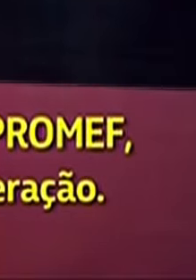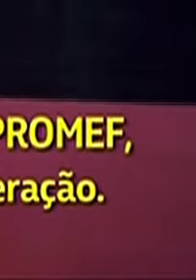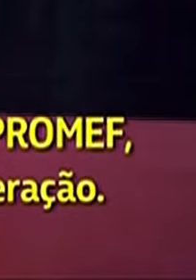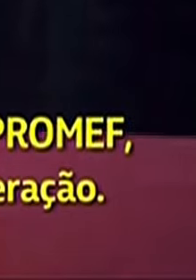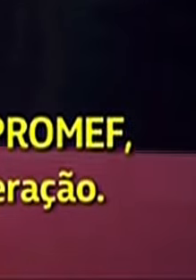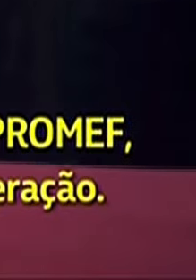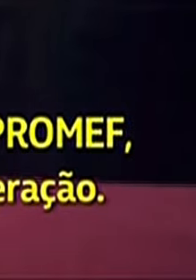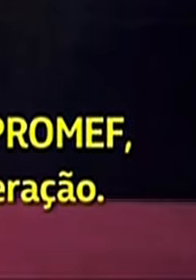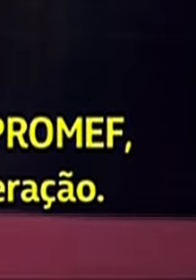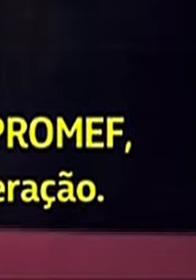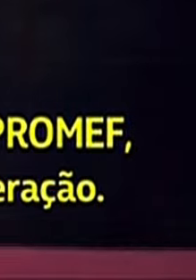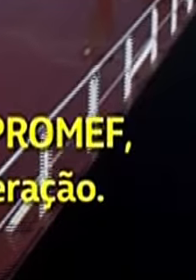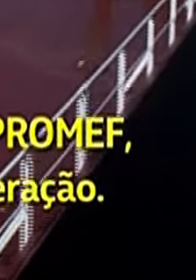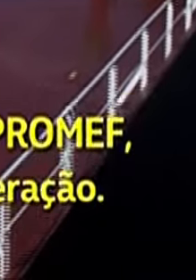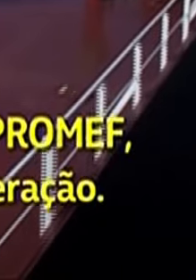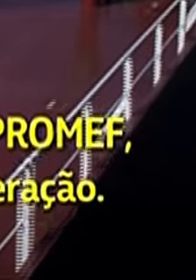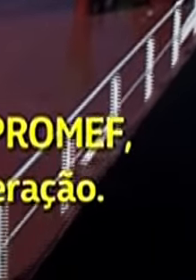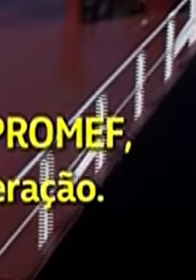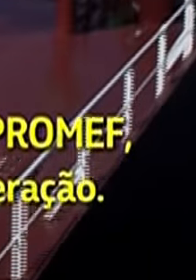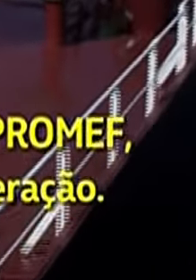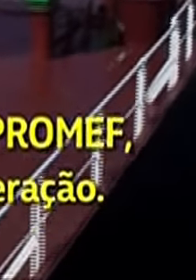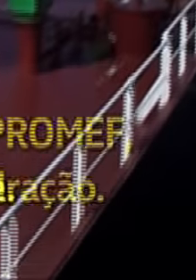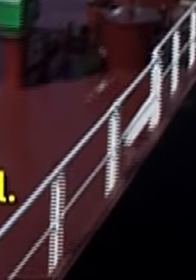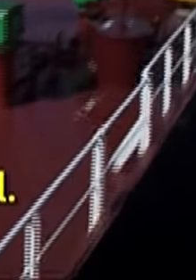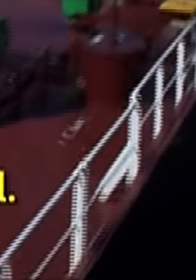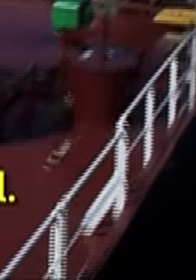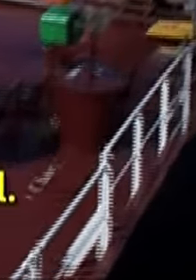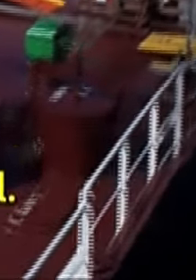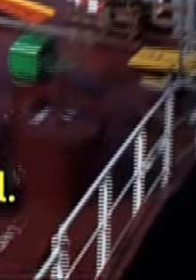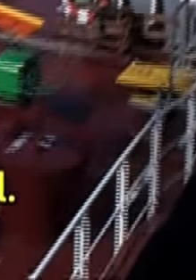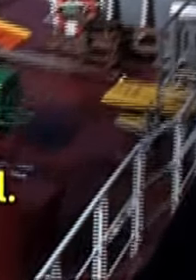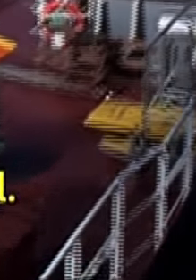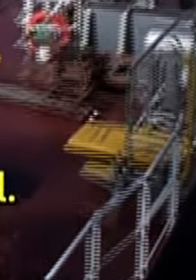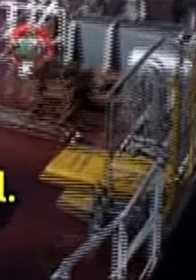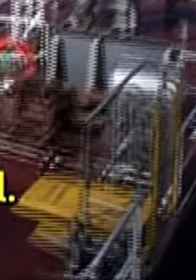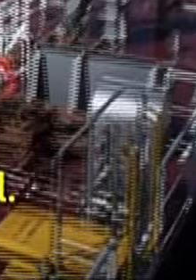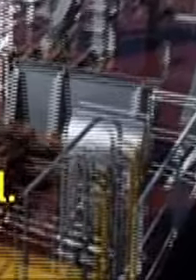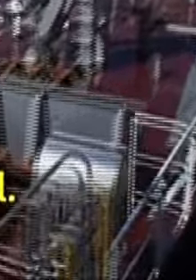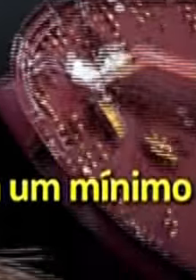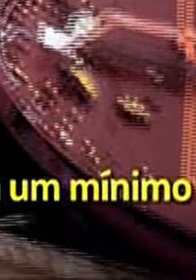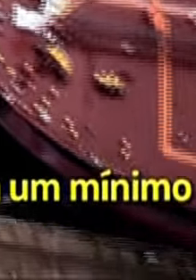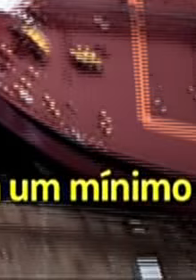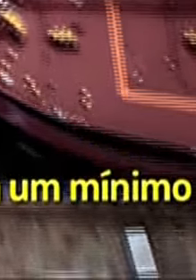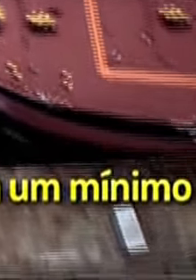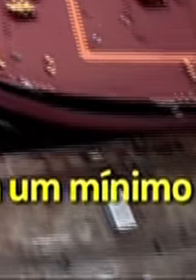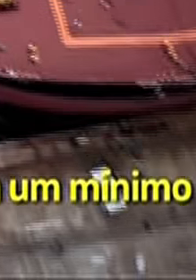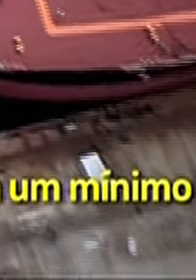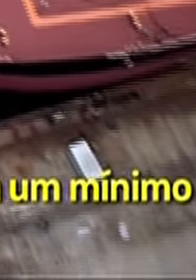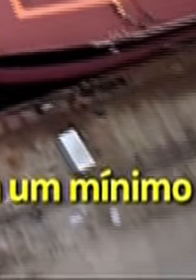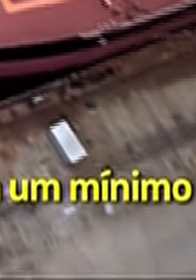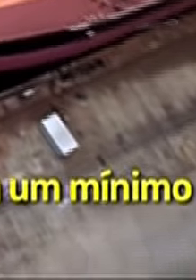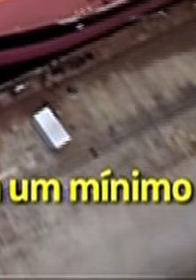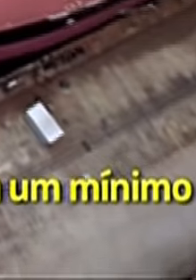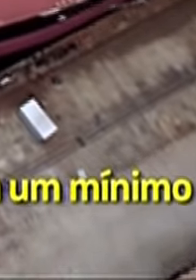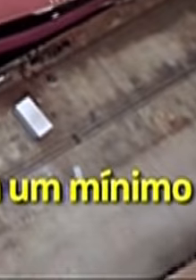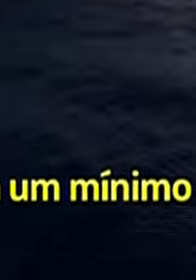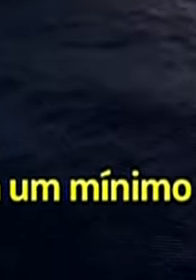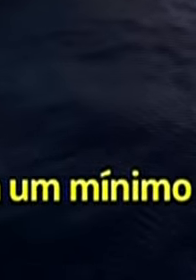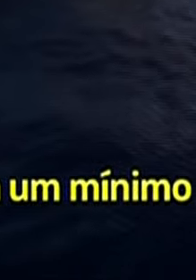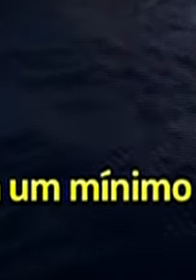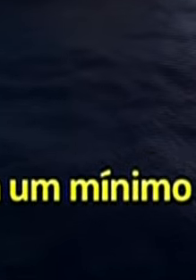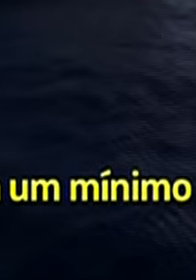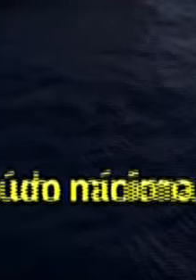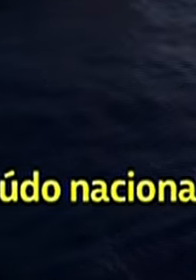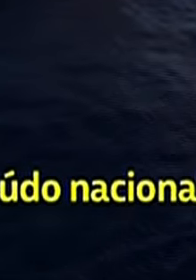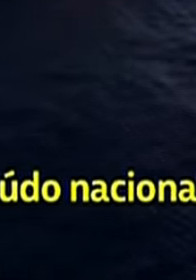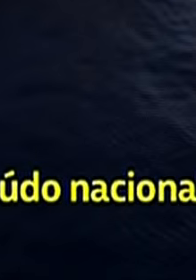o André Rebouças, entra em operação. É um feito inédito no Brasil. E toda essa produção é